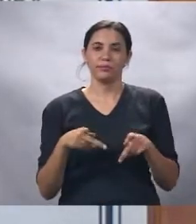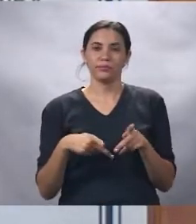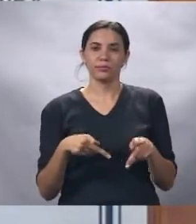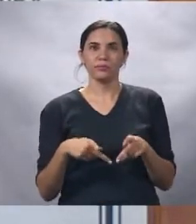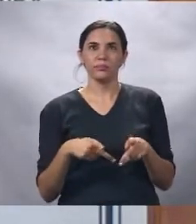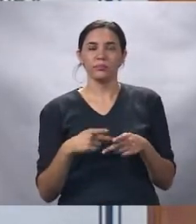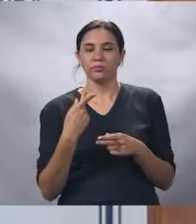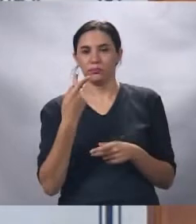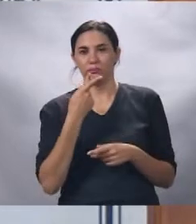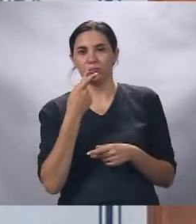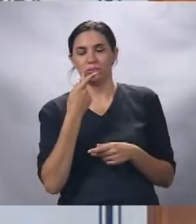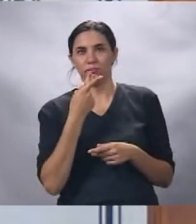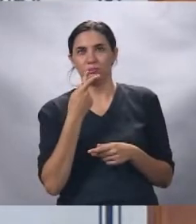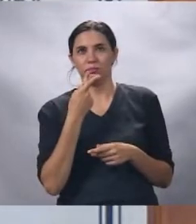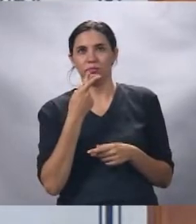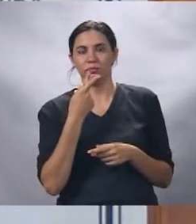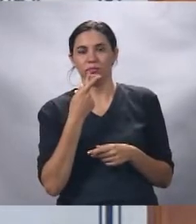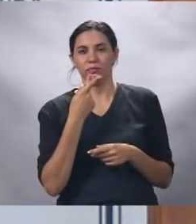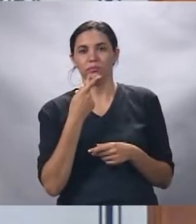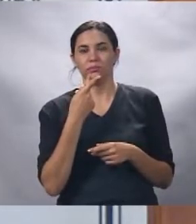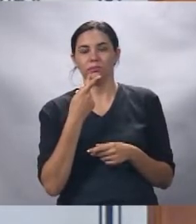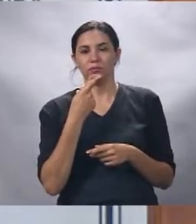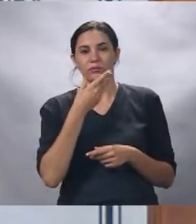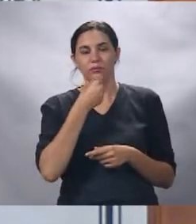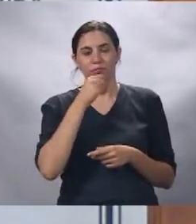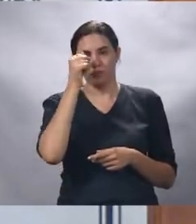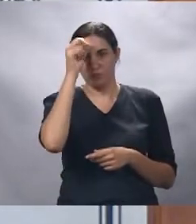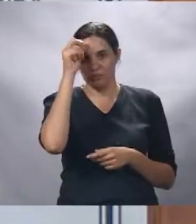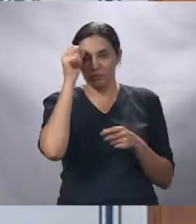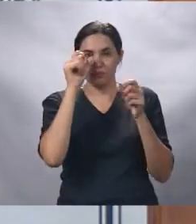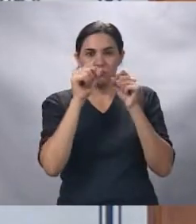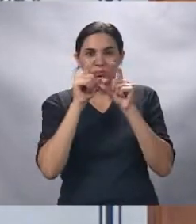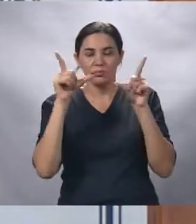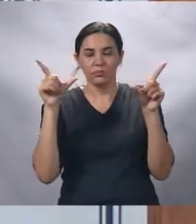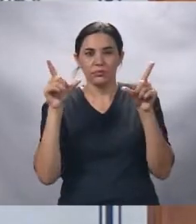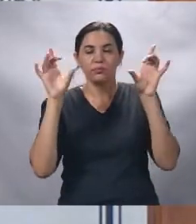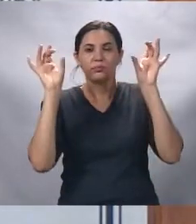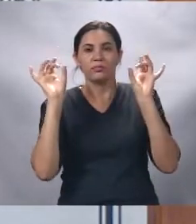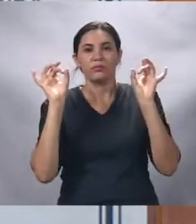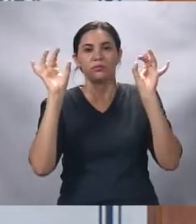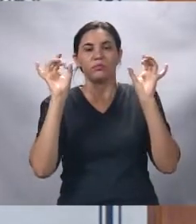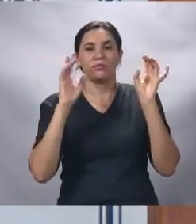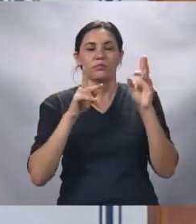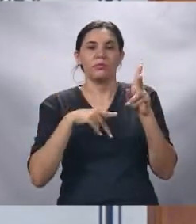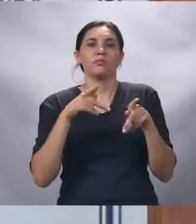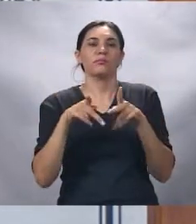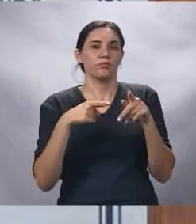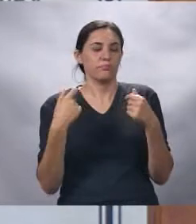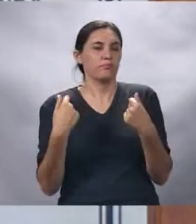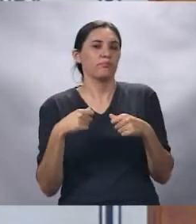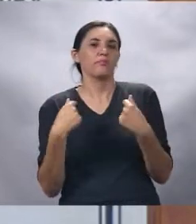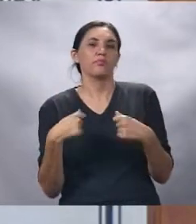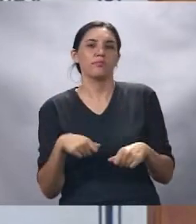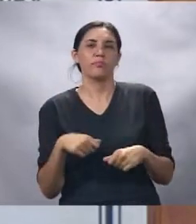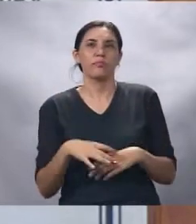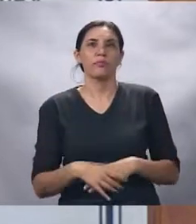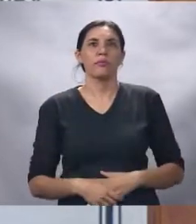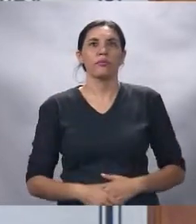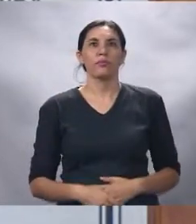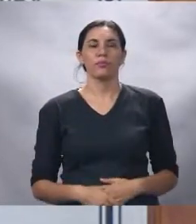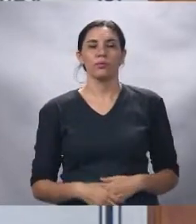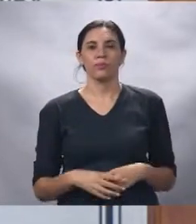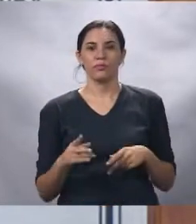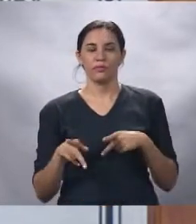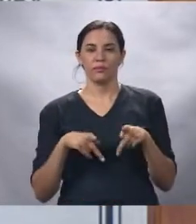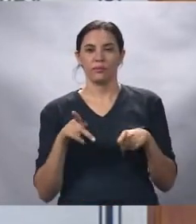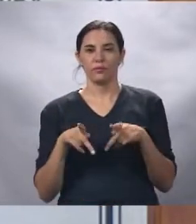Eu falo isso daí direcionado muito ao prefeito, ter uma atenção especial para essas pessoas, né? A